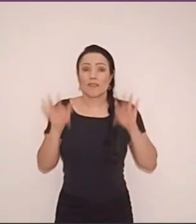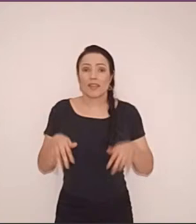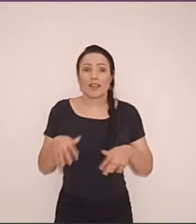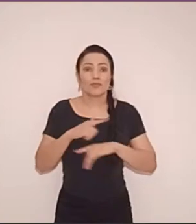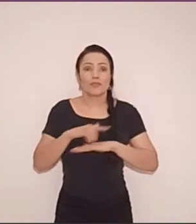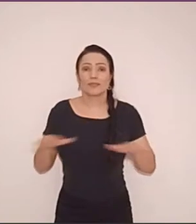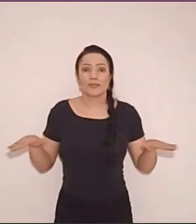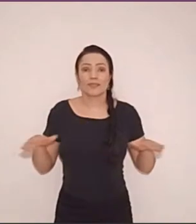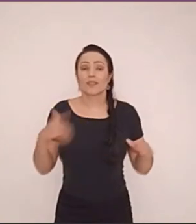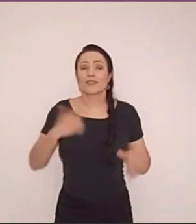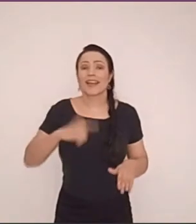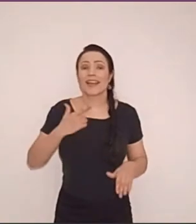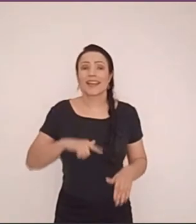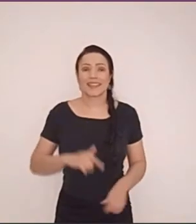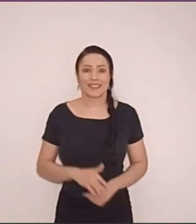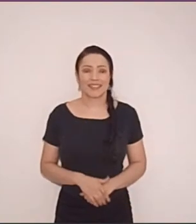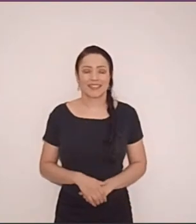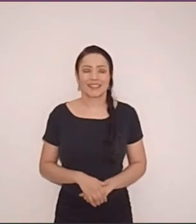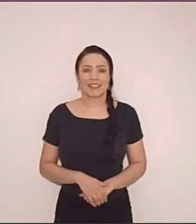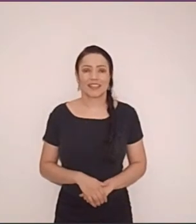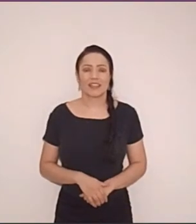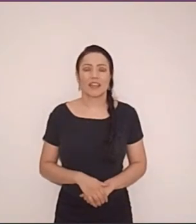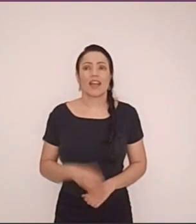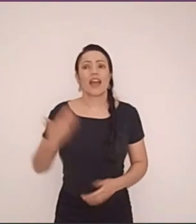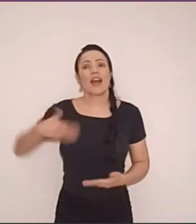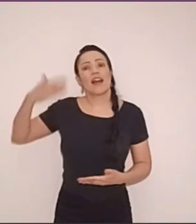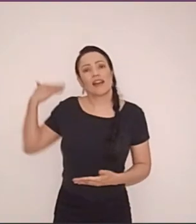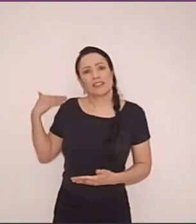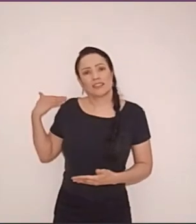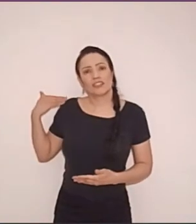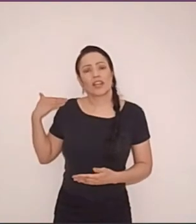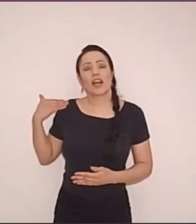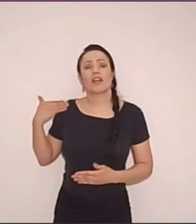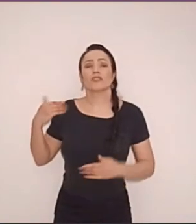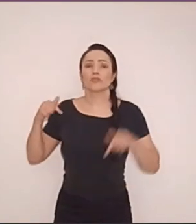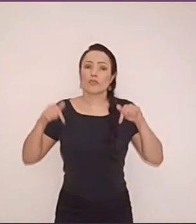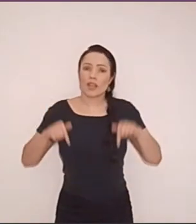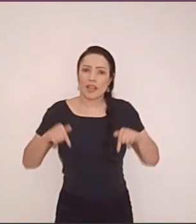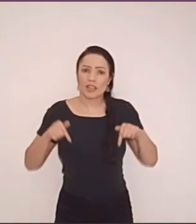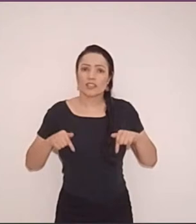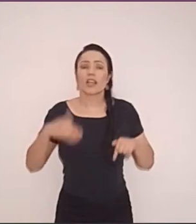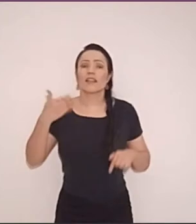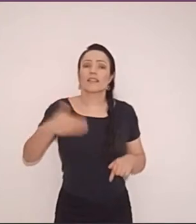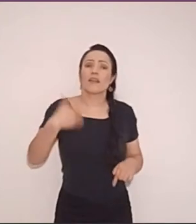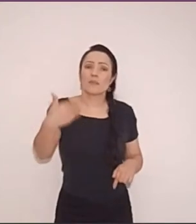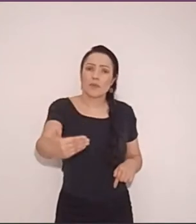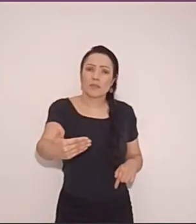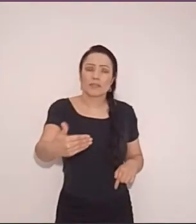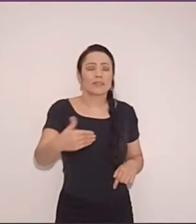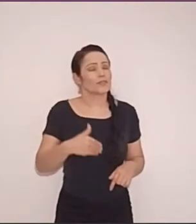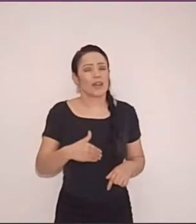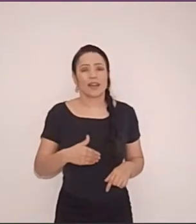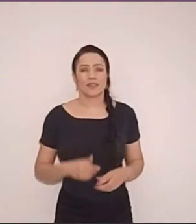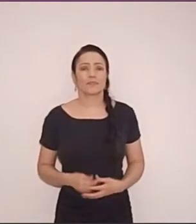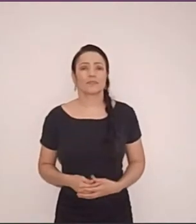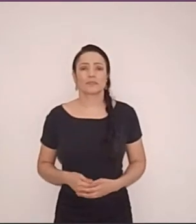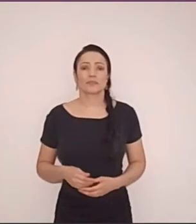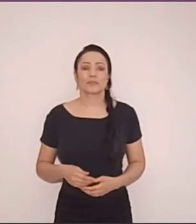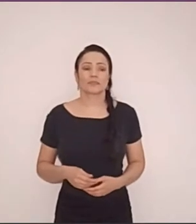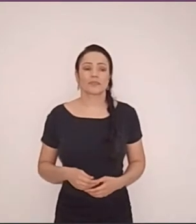nosso e quer antes durante e novamente não é depois